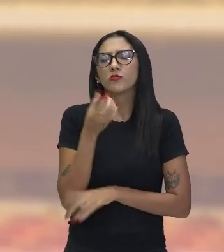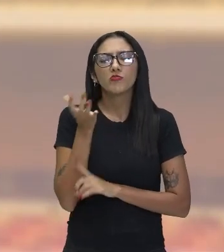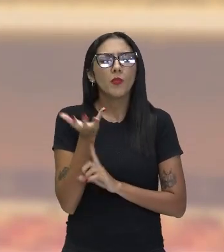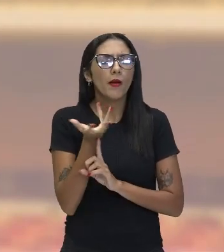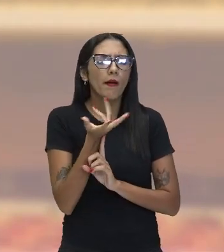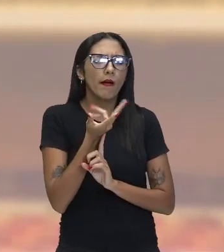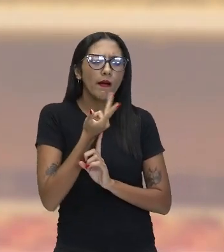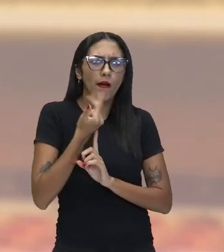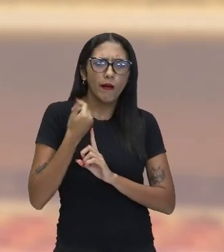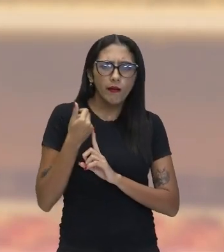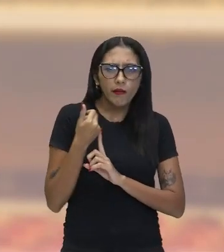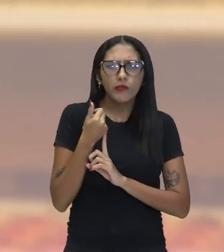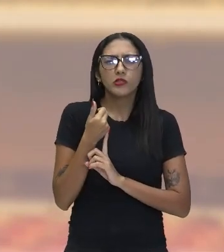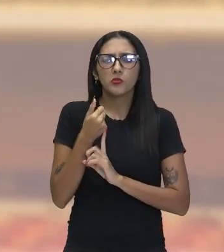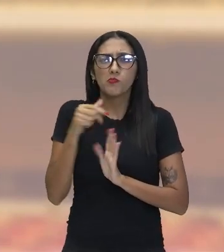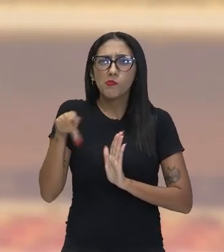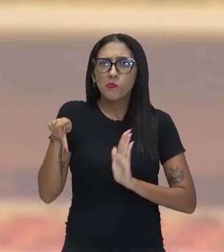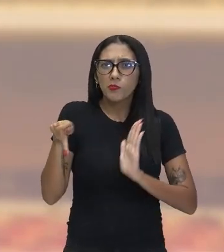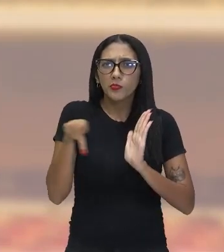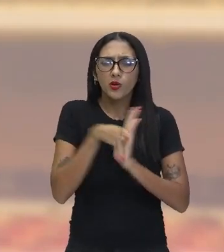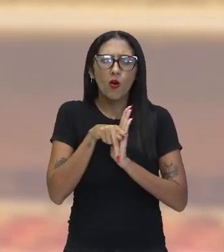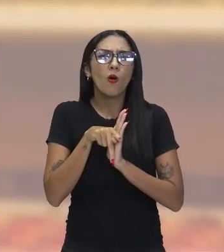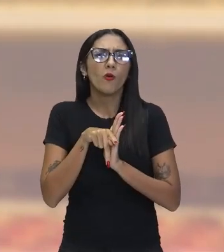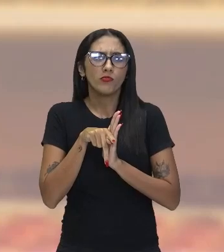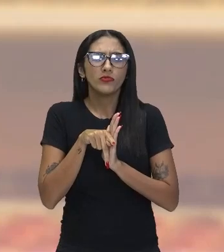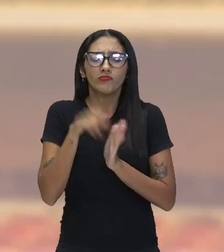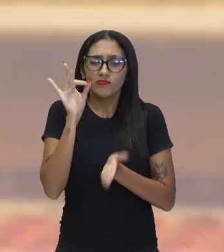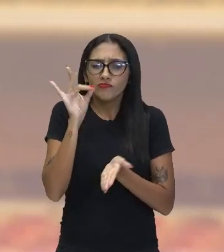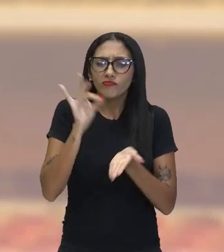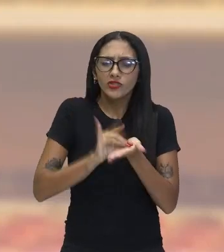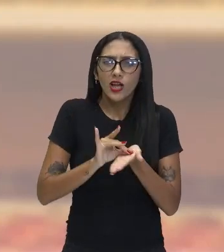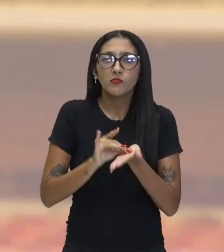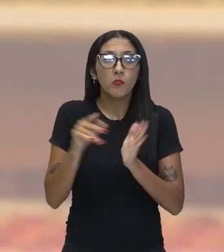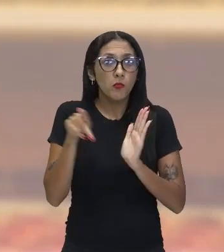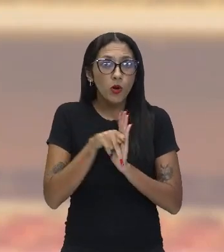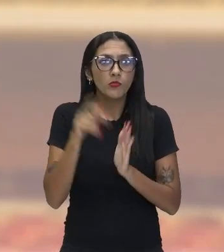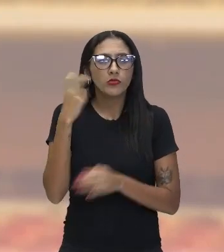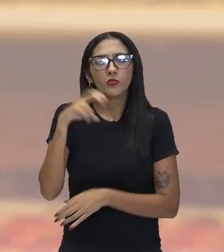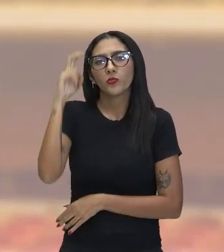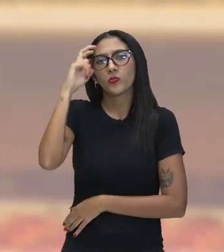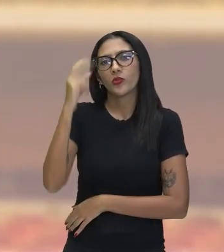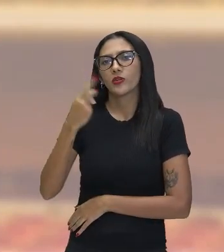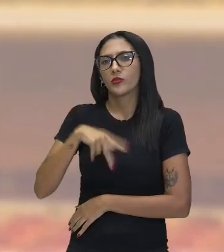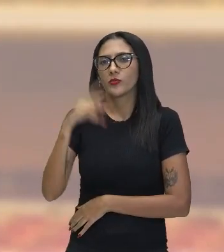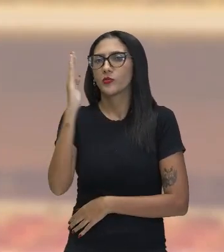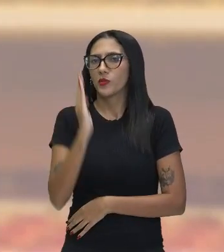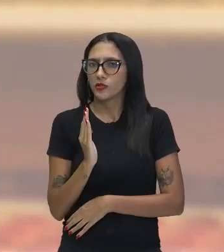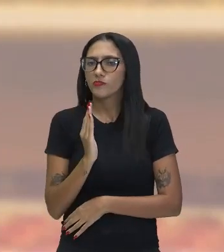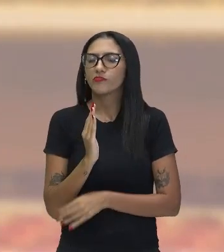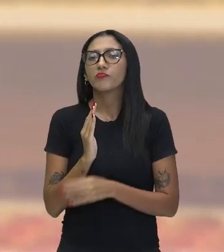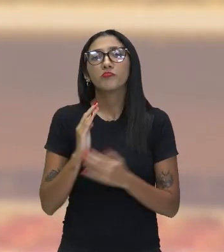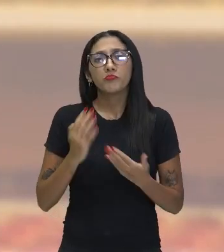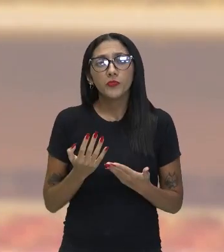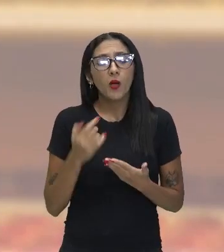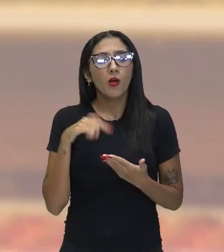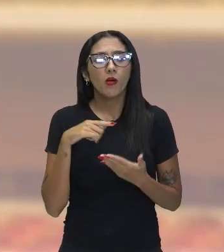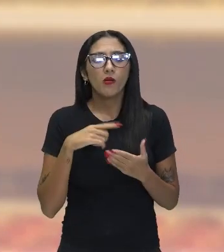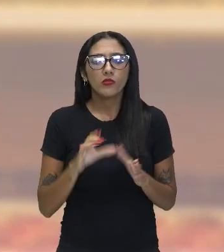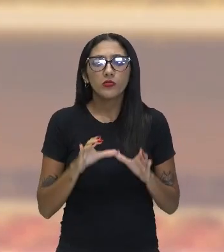e efetivamente calcada na cultura brasileira. Esse grupo se reuniu